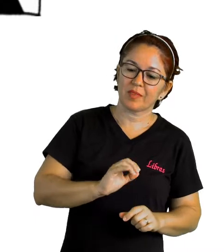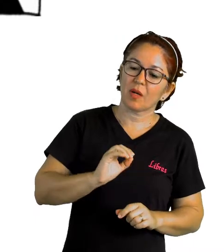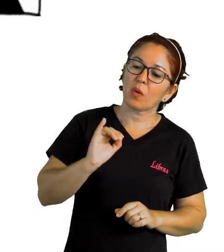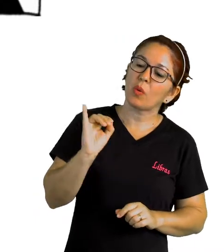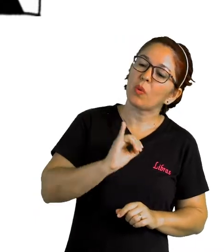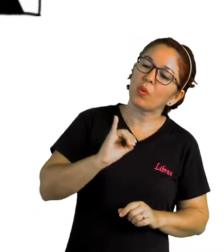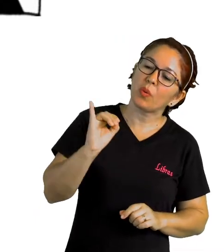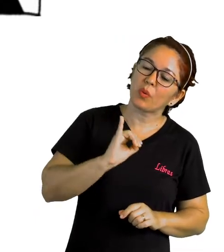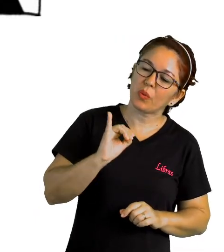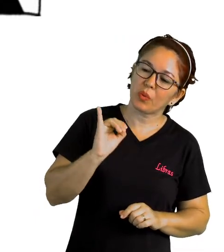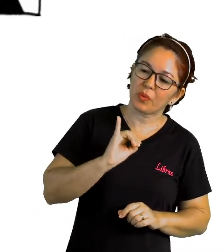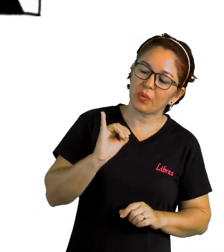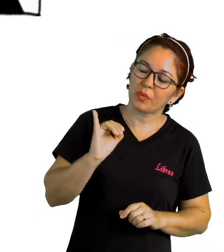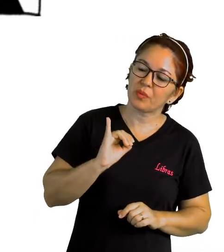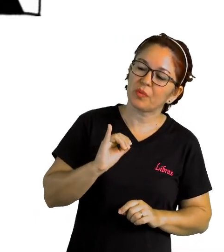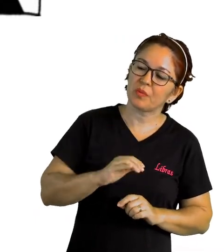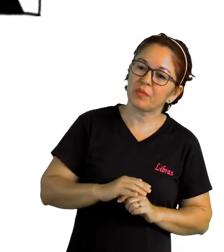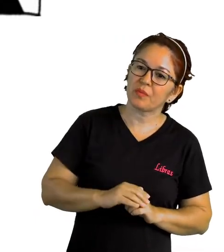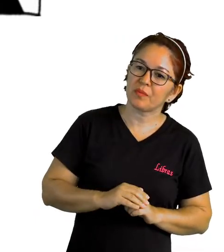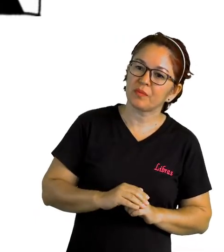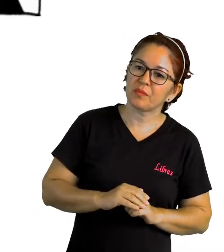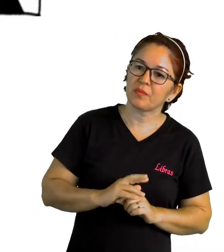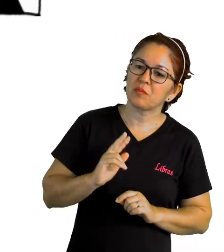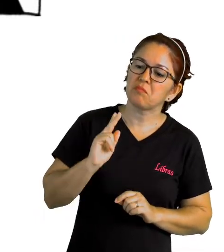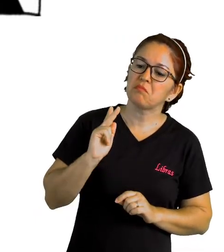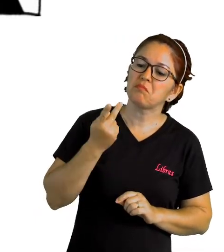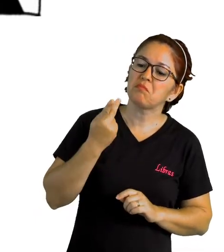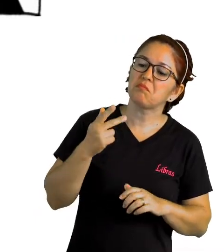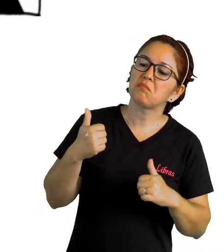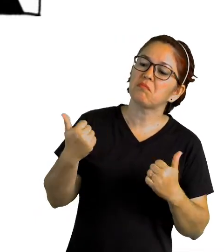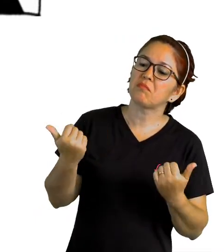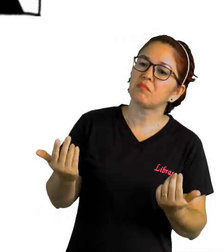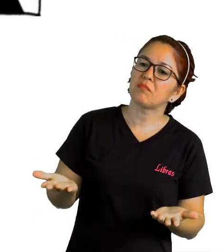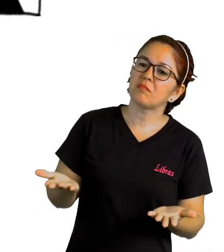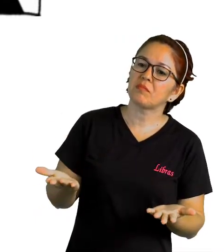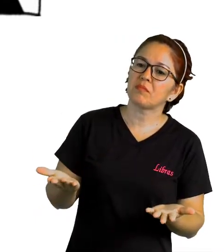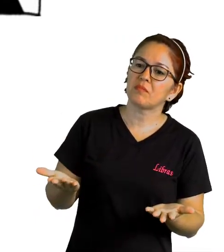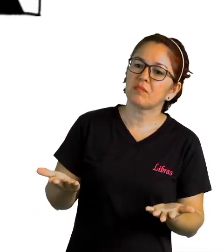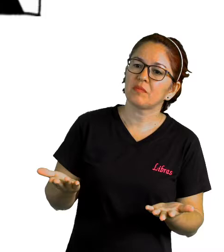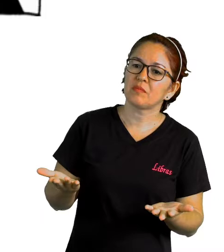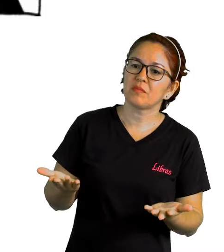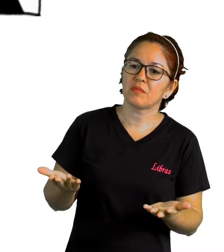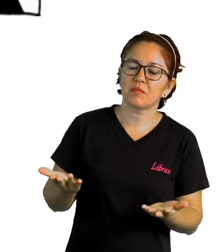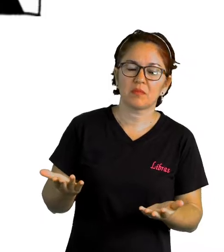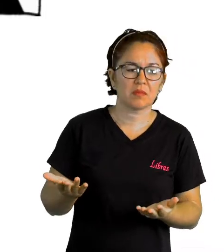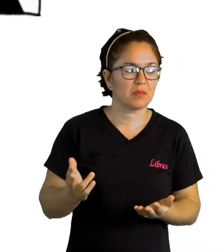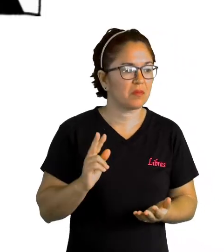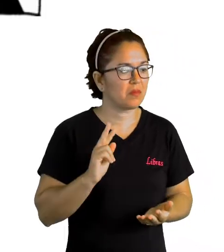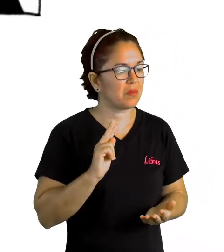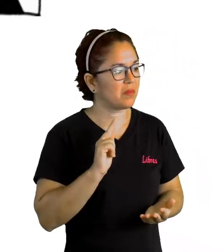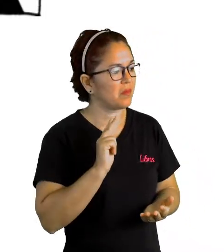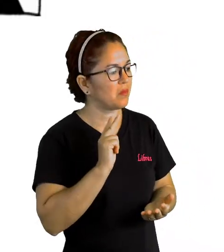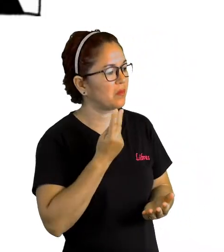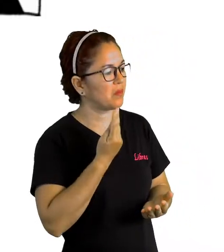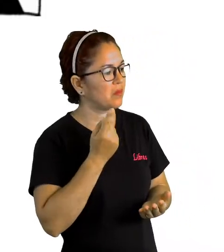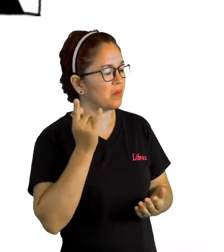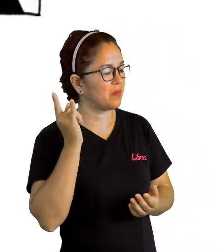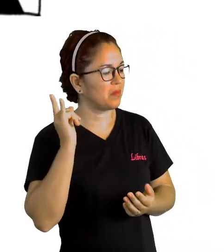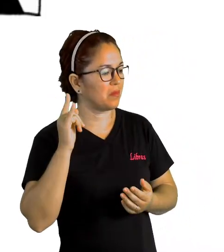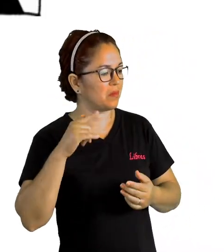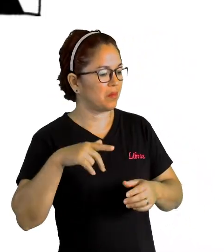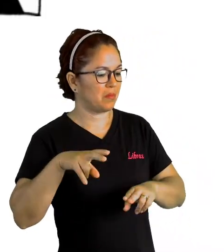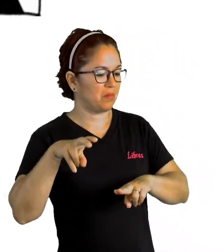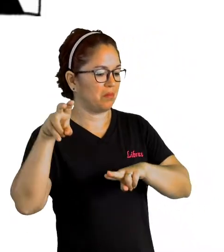Helga, cadê o Agar? Aí Helga responde: ele está no trono.